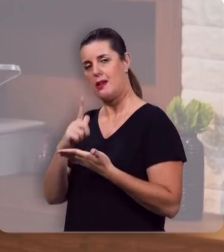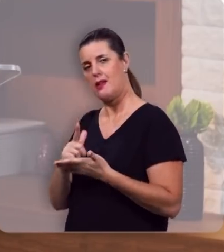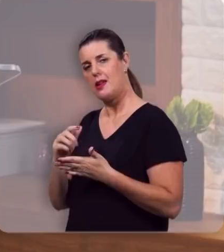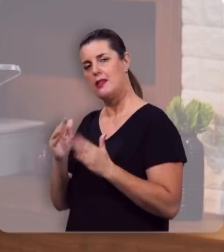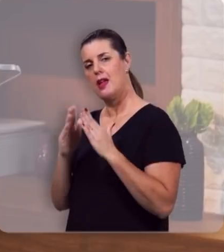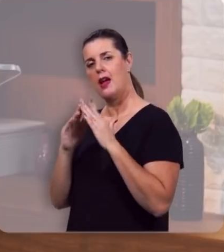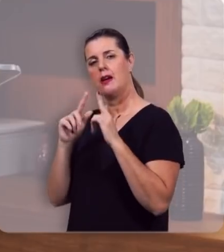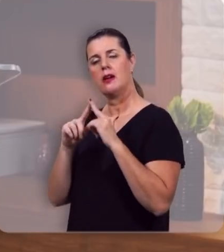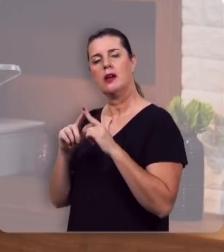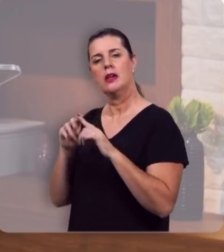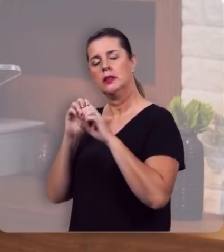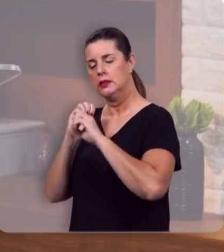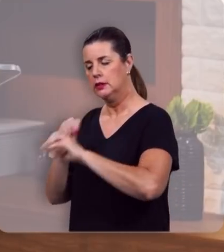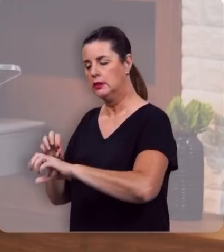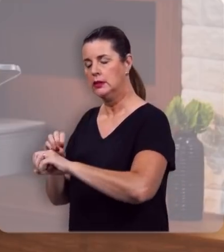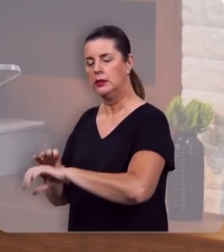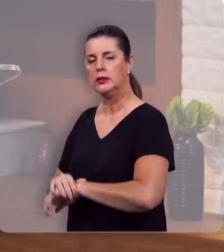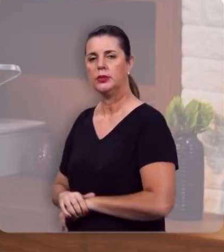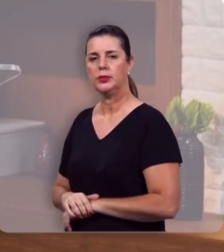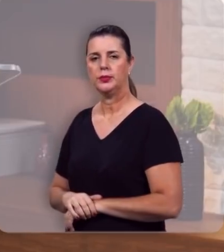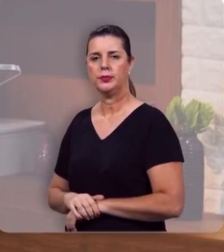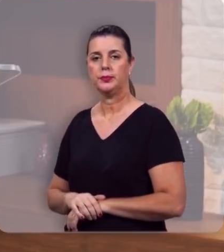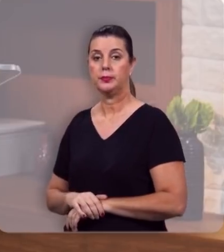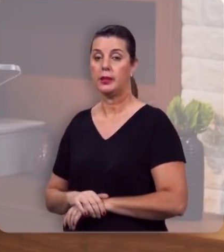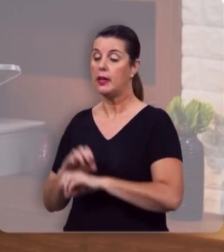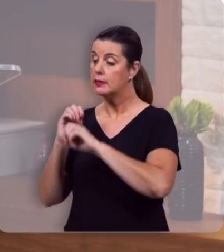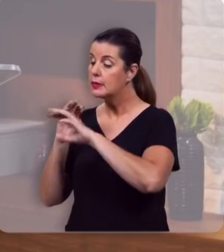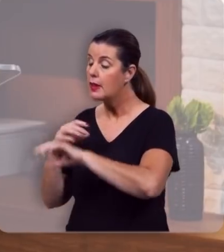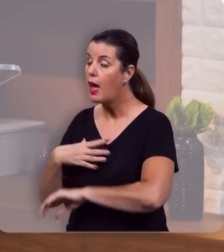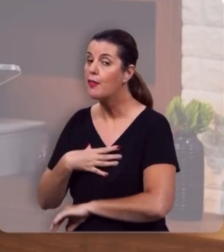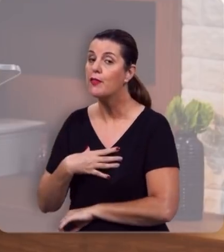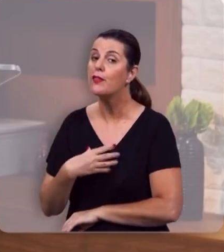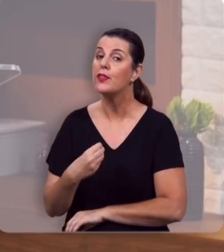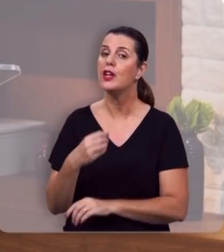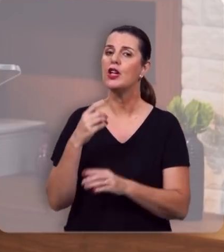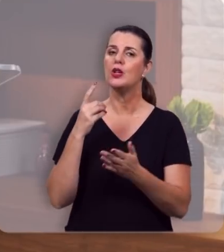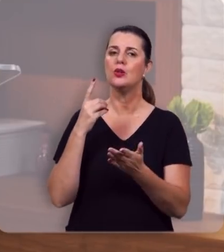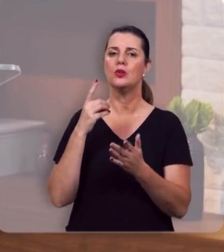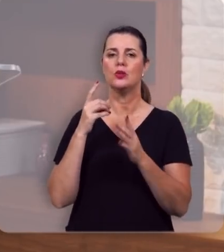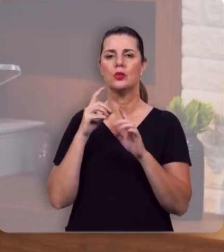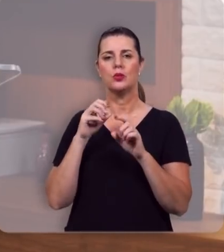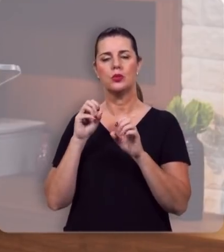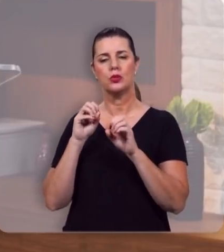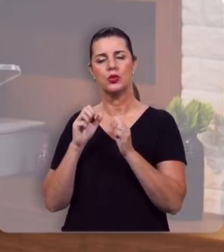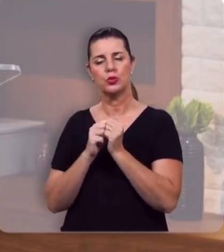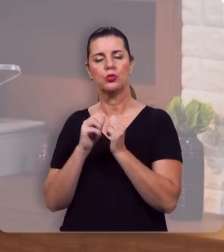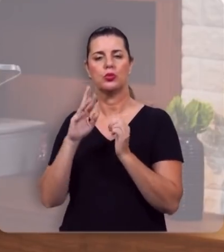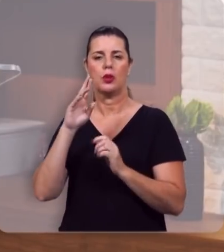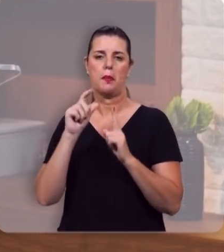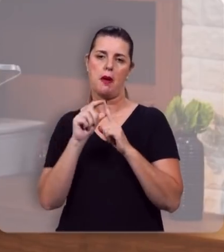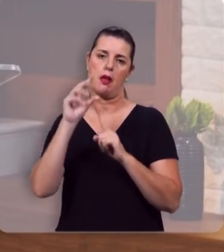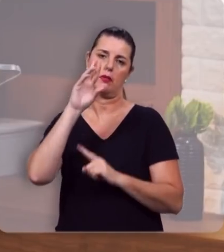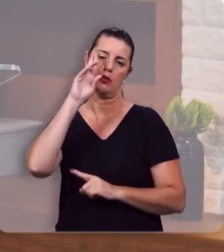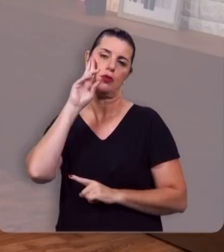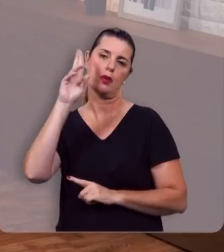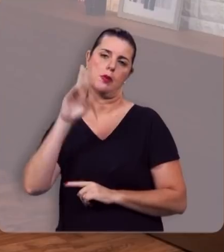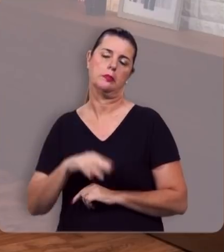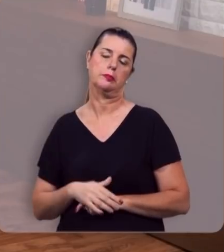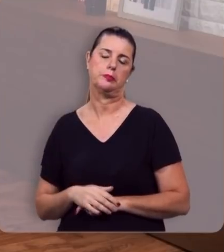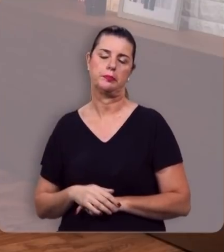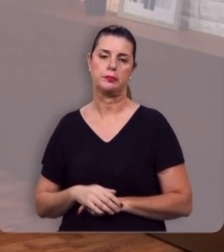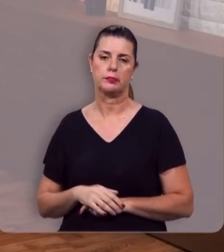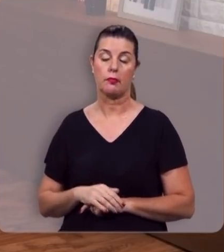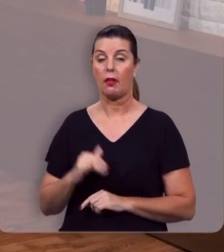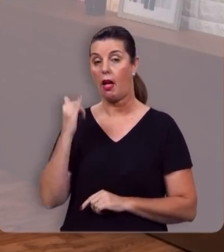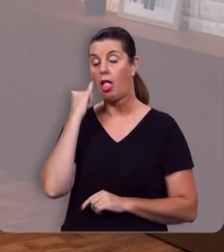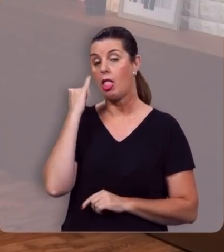lar, de educadores, para criar os filhos na disciplina, na admoestação do Senhor.